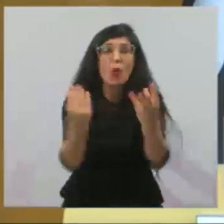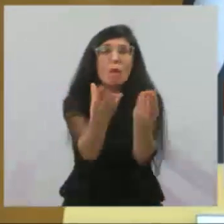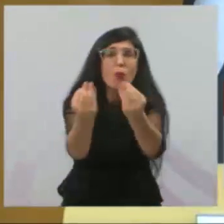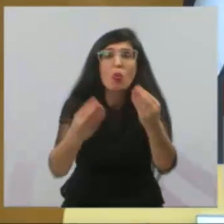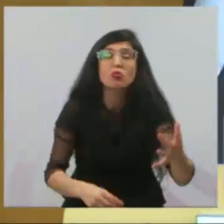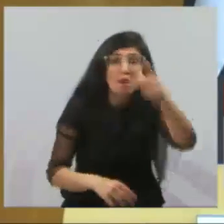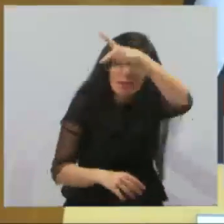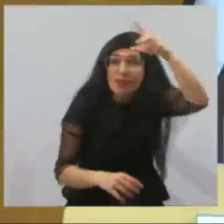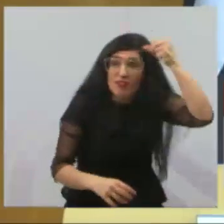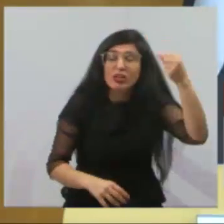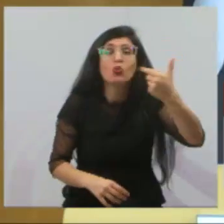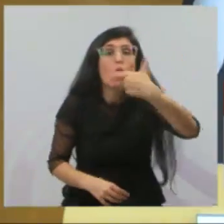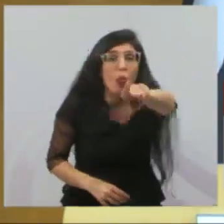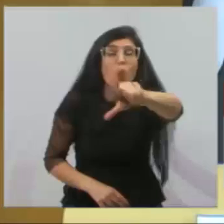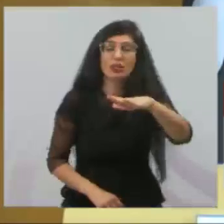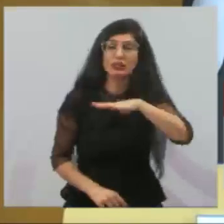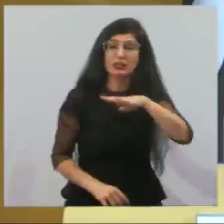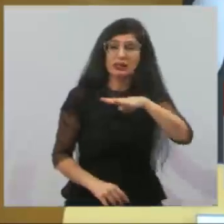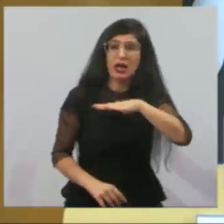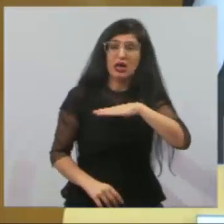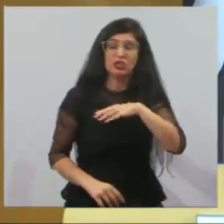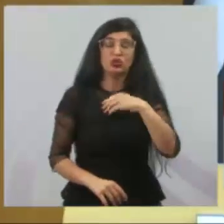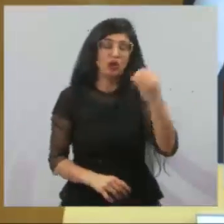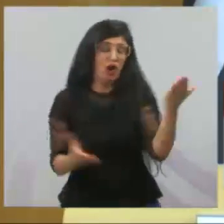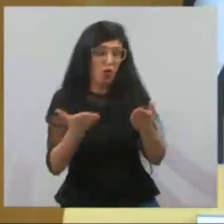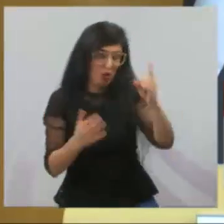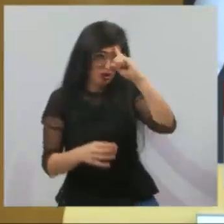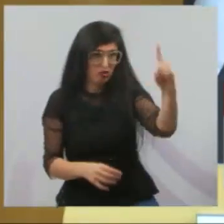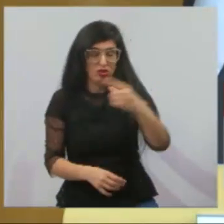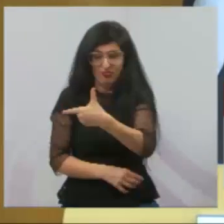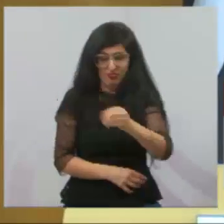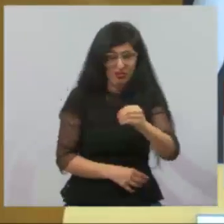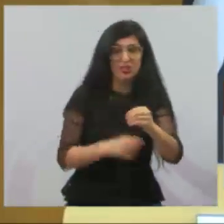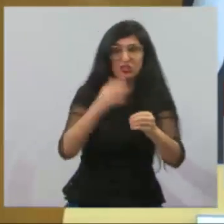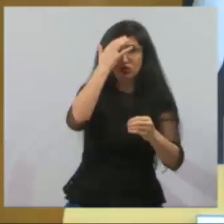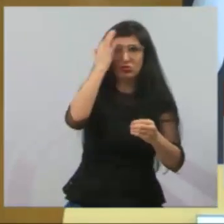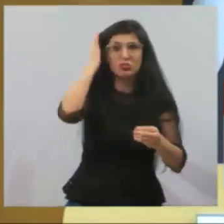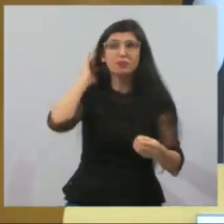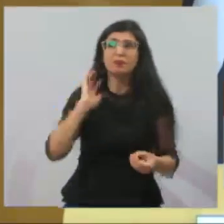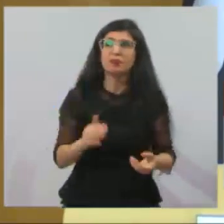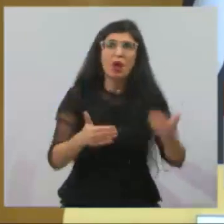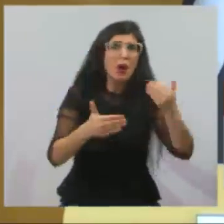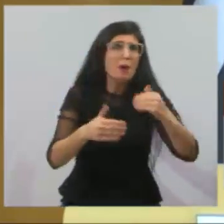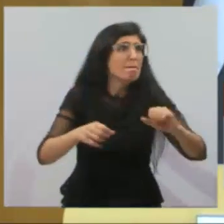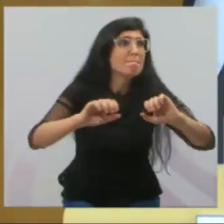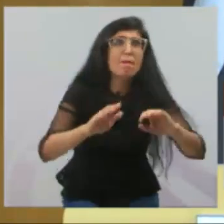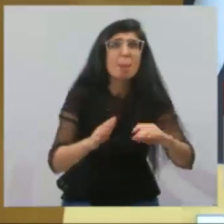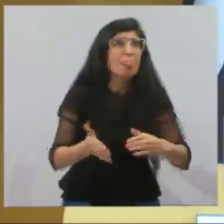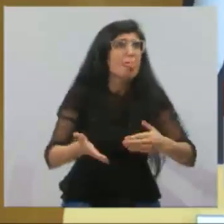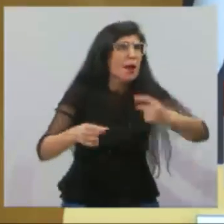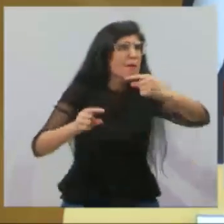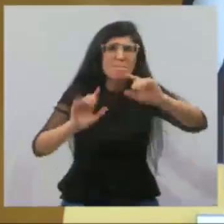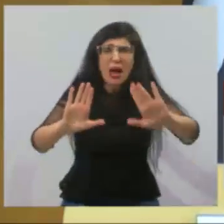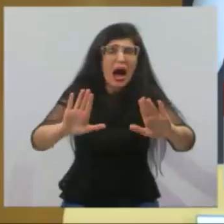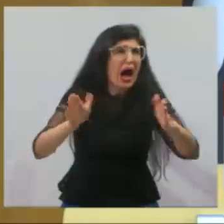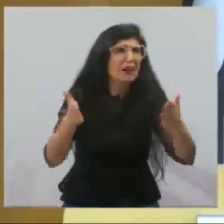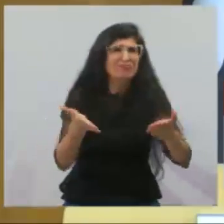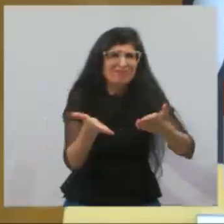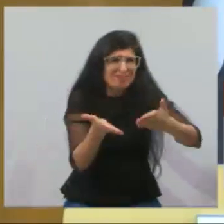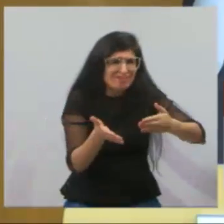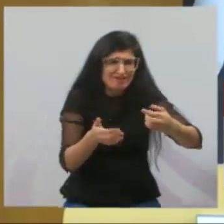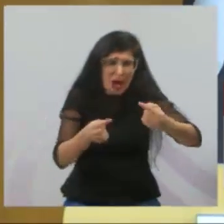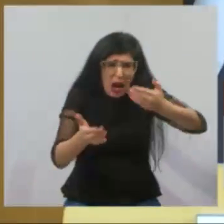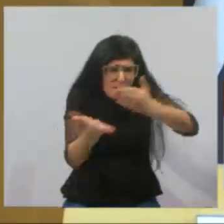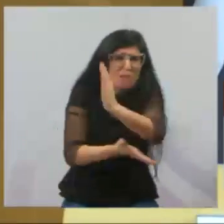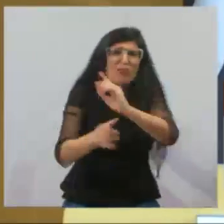20. Tem que segurar essa liminar, gente. Tem que segurar. A gente fala na